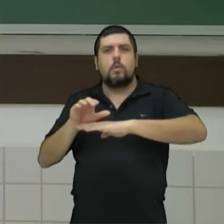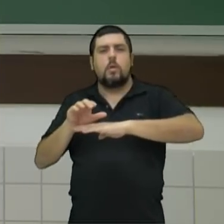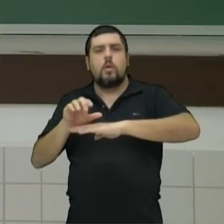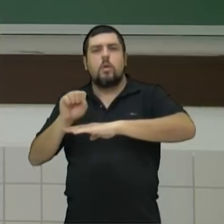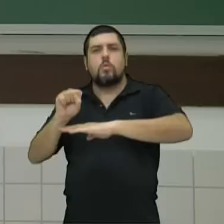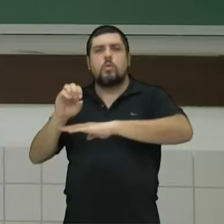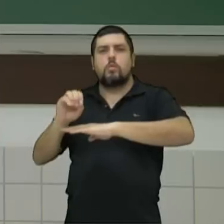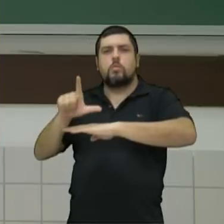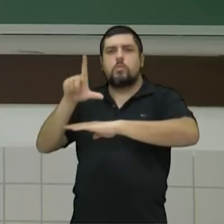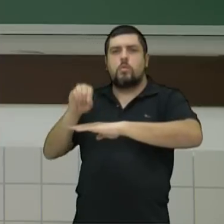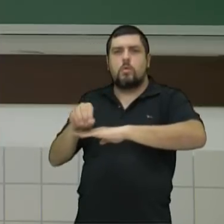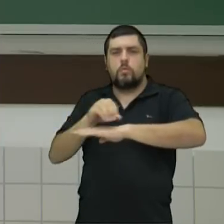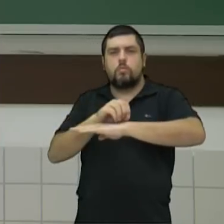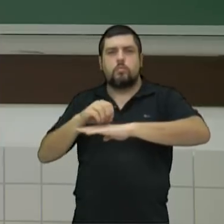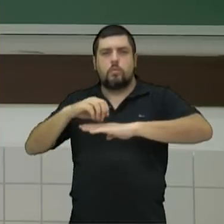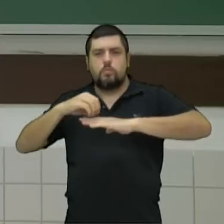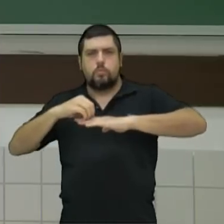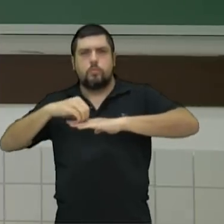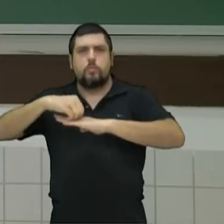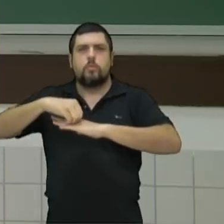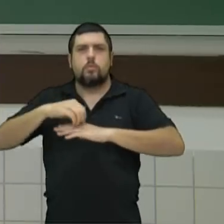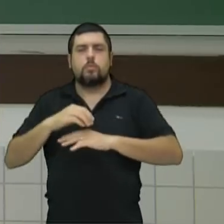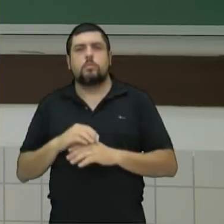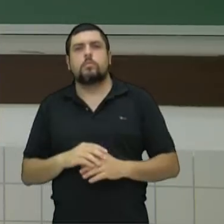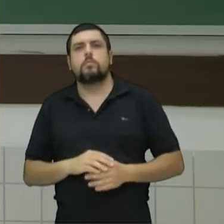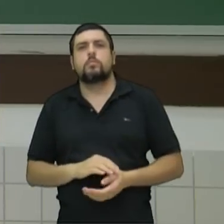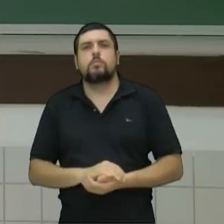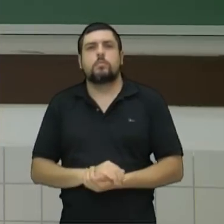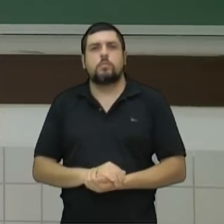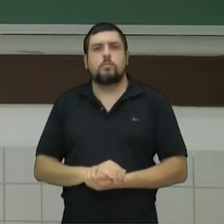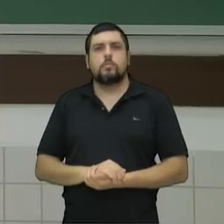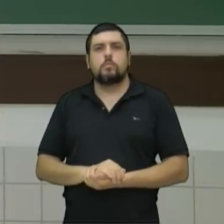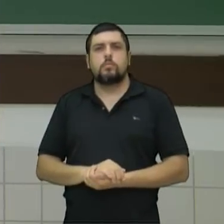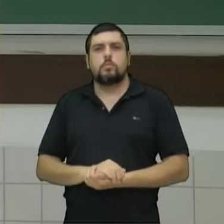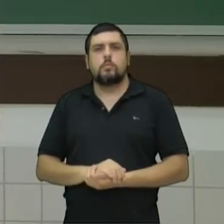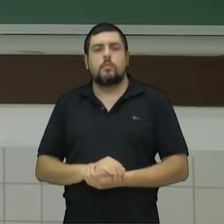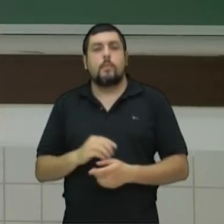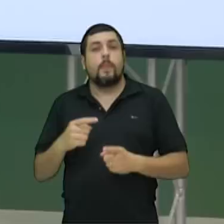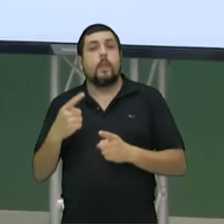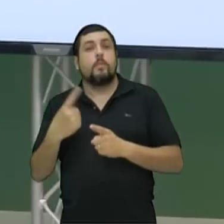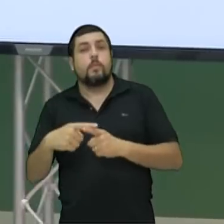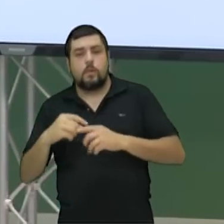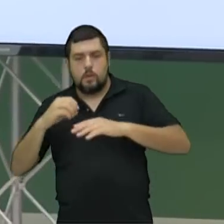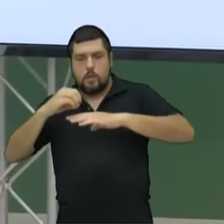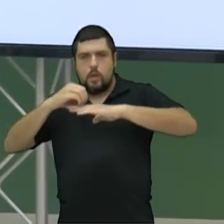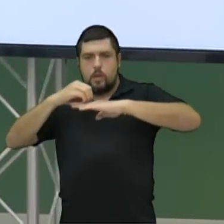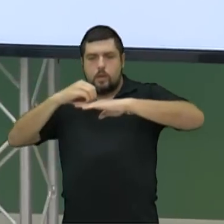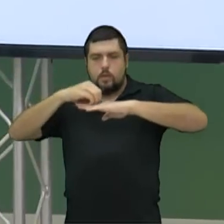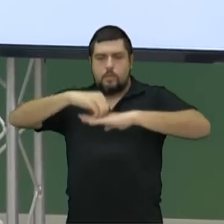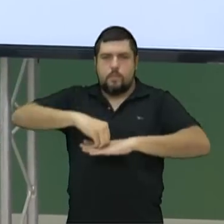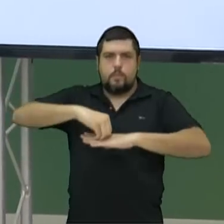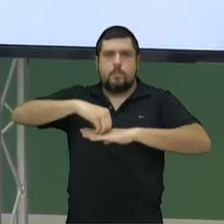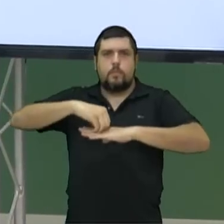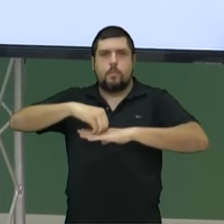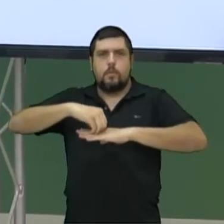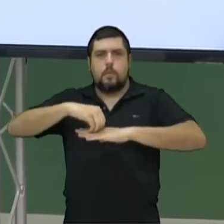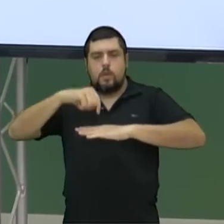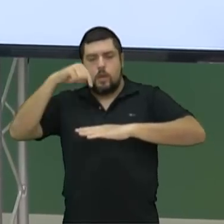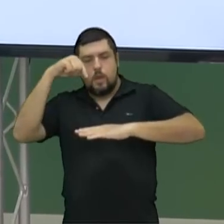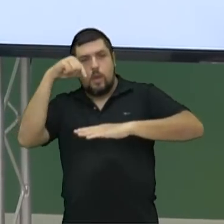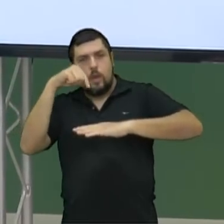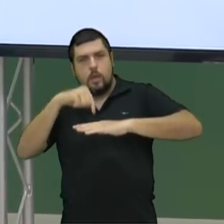tiver pneu, um veículo não consegue se deslocar. Certo? Por quê? Ele empurra o solo para